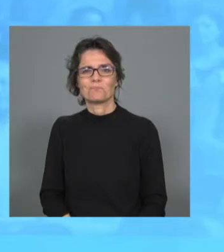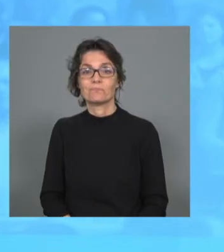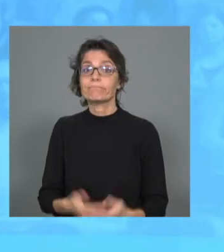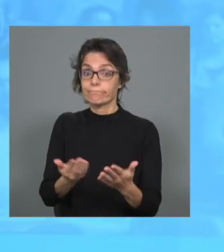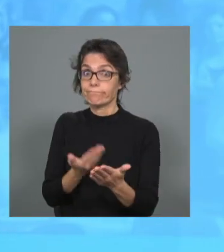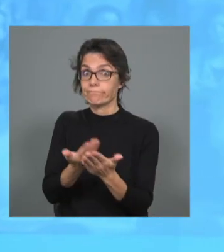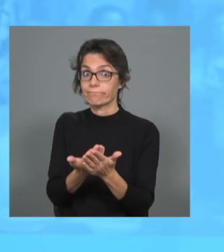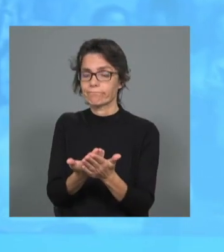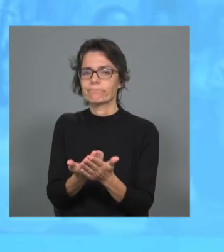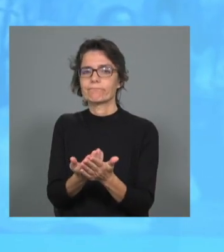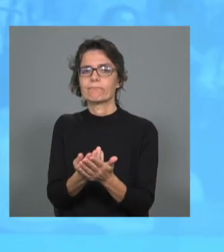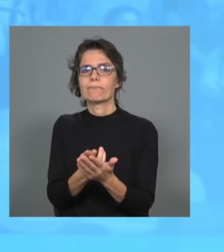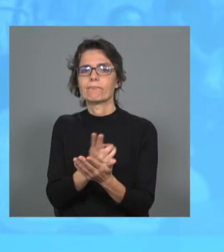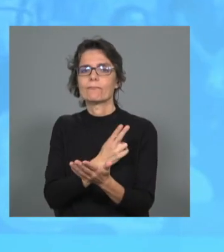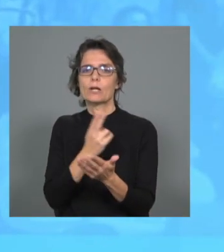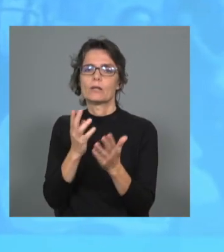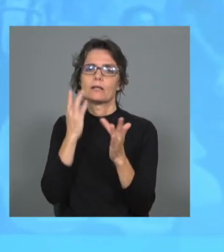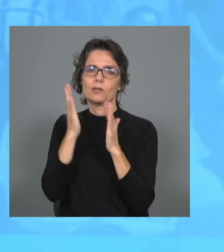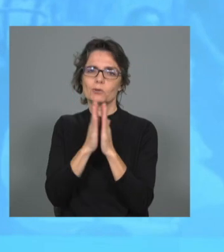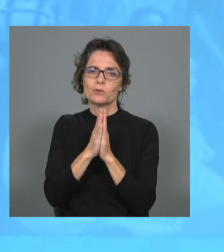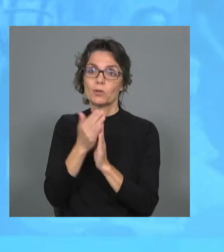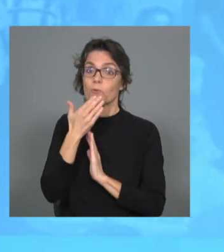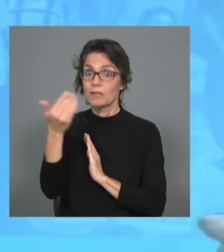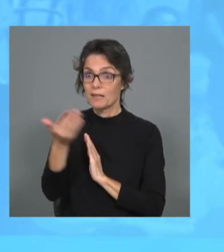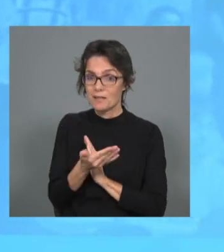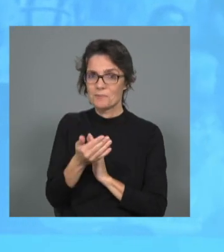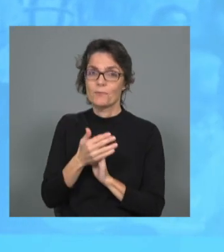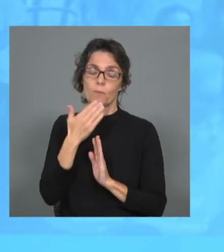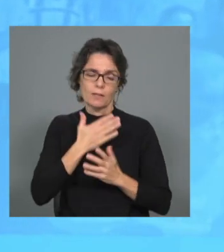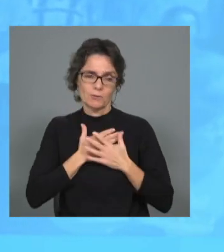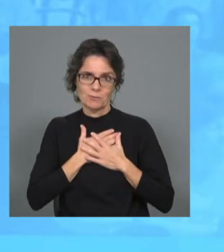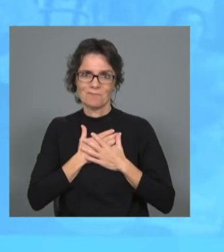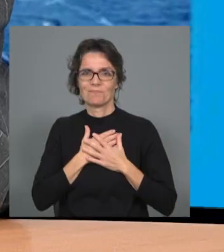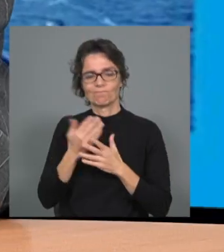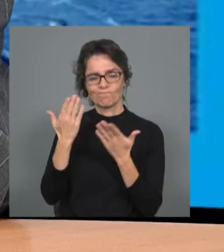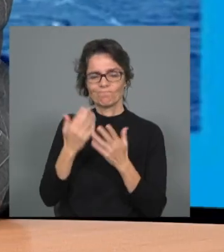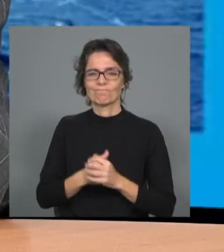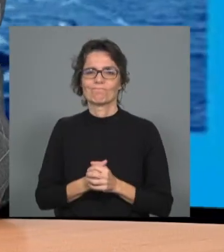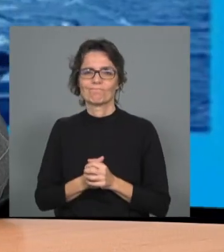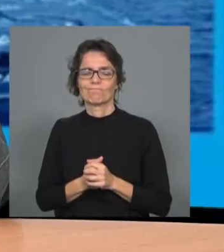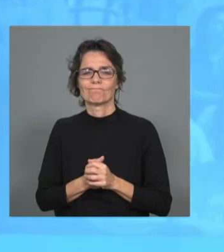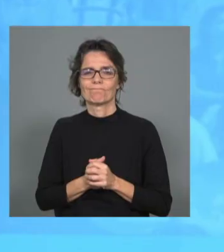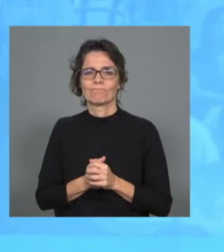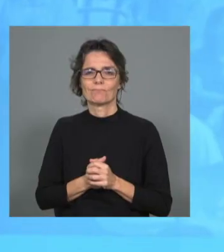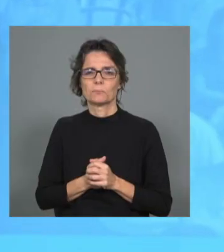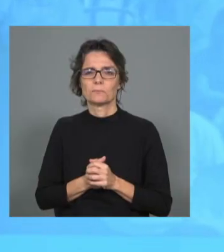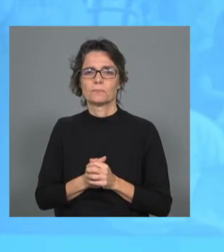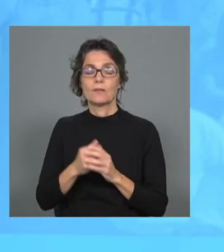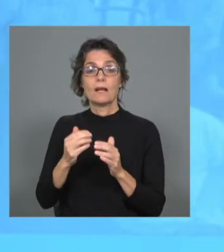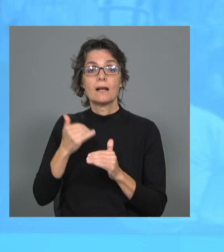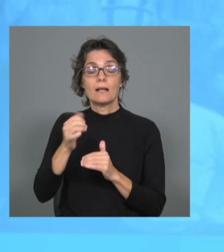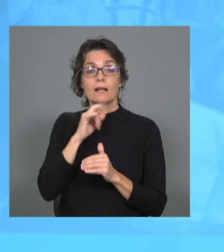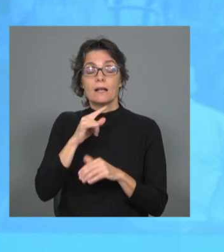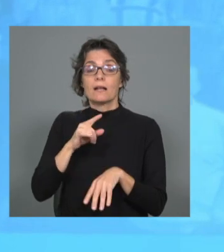Faculdade de Teologia, através do Padre João Lourenço, que agradeço ter feito aqui. Obrigado eu, e bem-aja. Muito obrigado. Mais logo, poucos